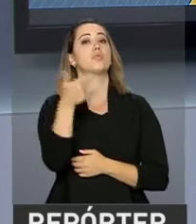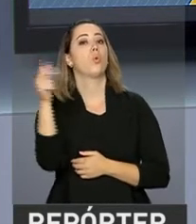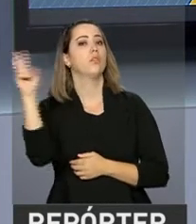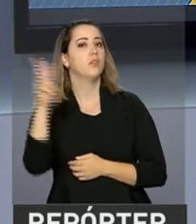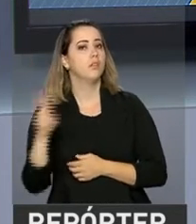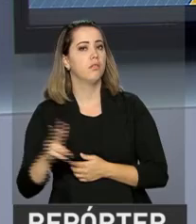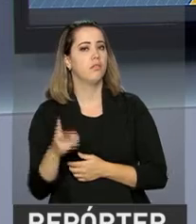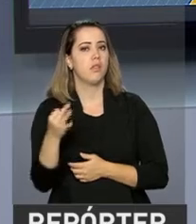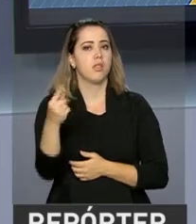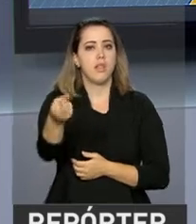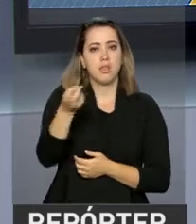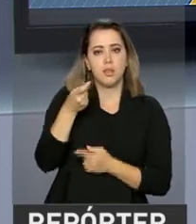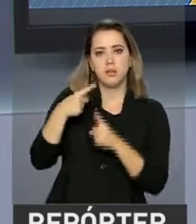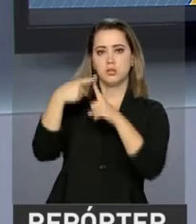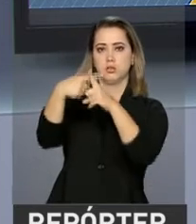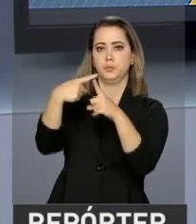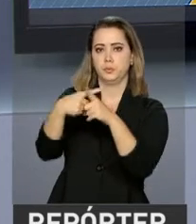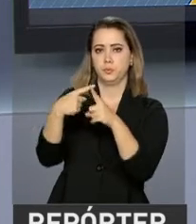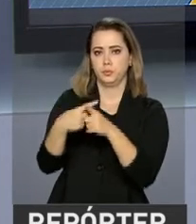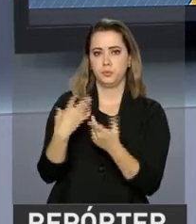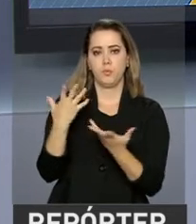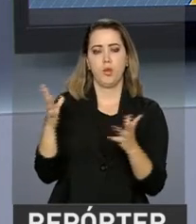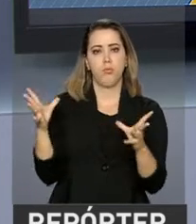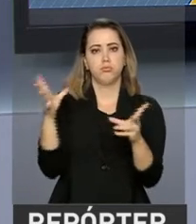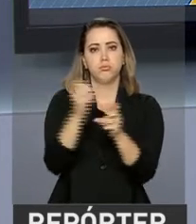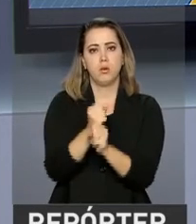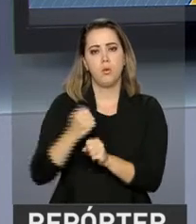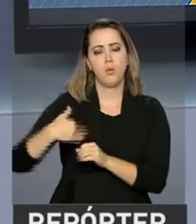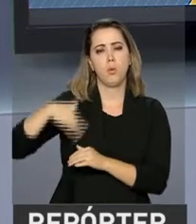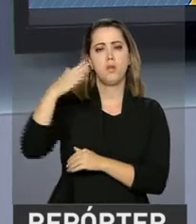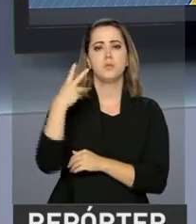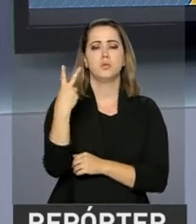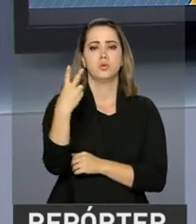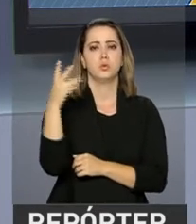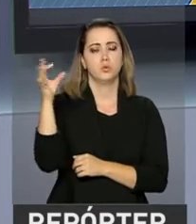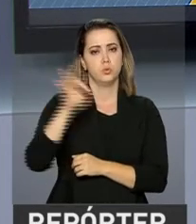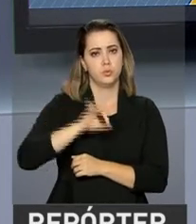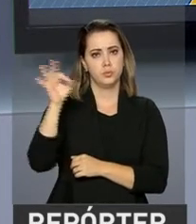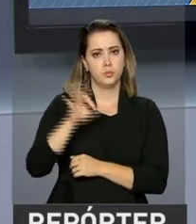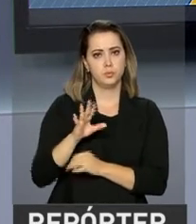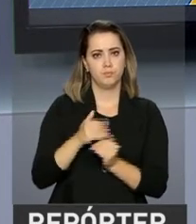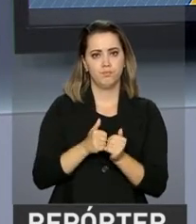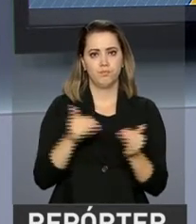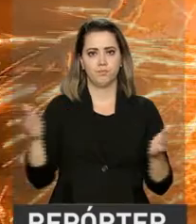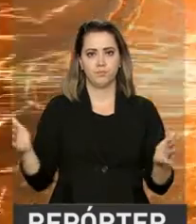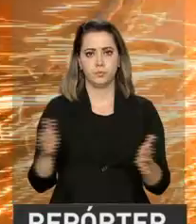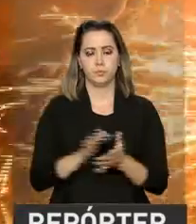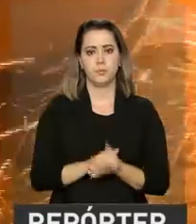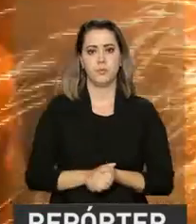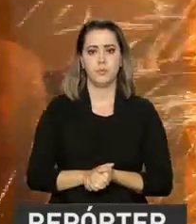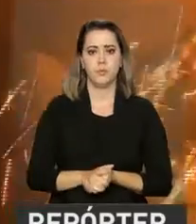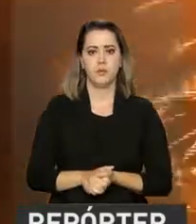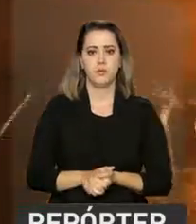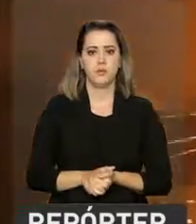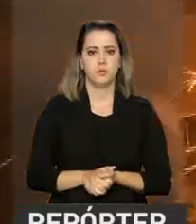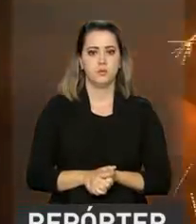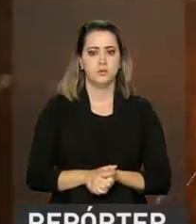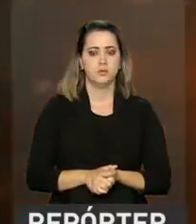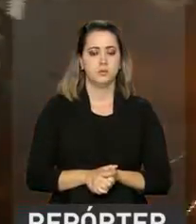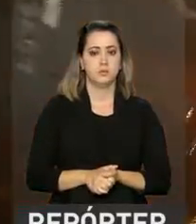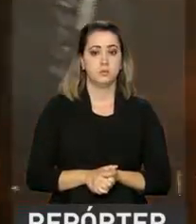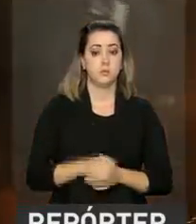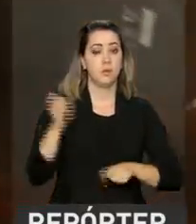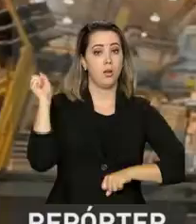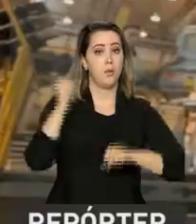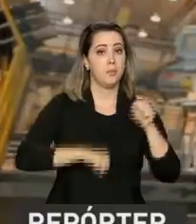consecutiva e acumula um crescimento de quase 2% no período a produção